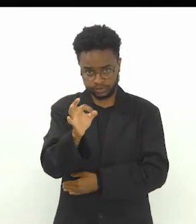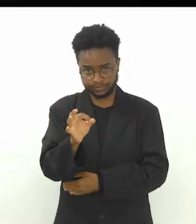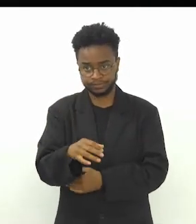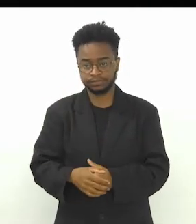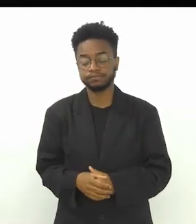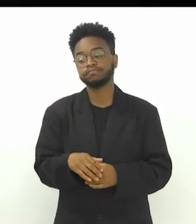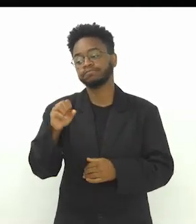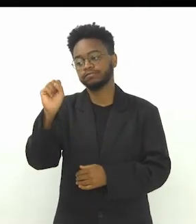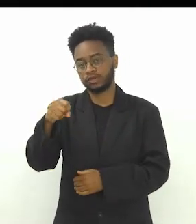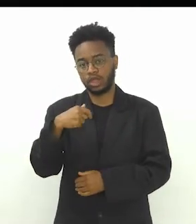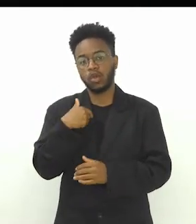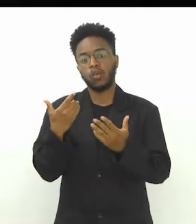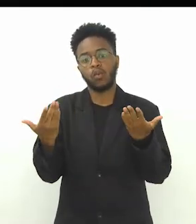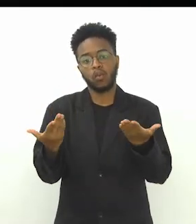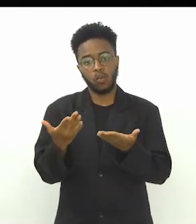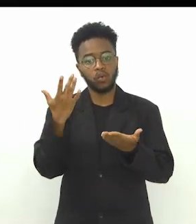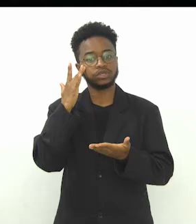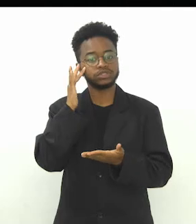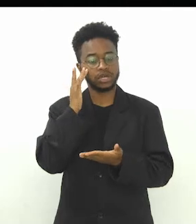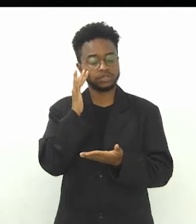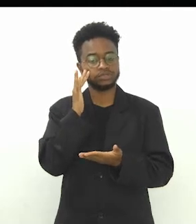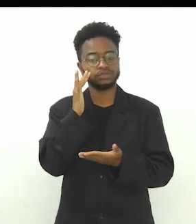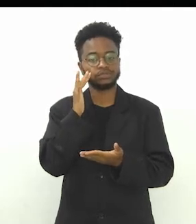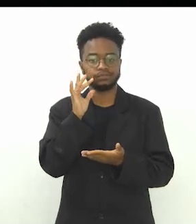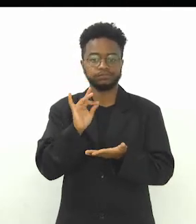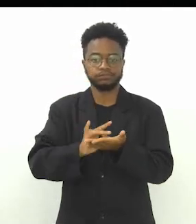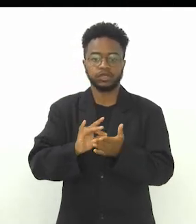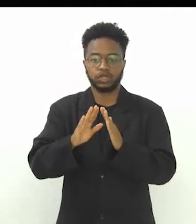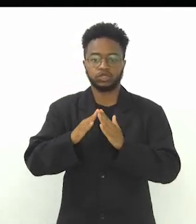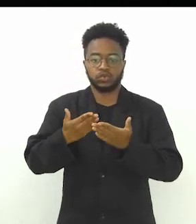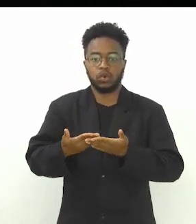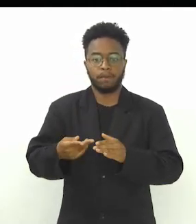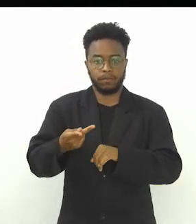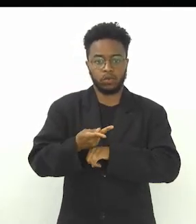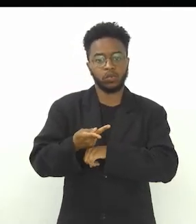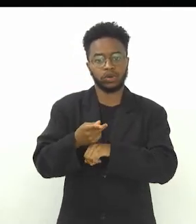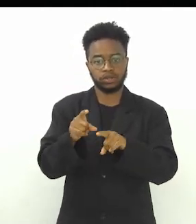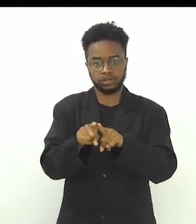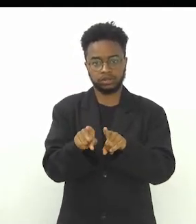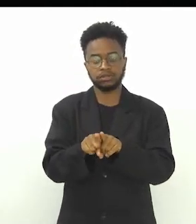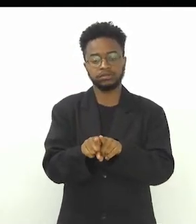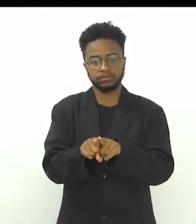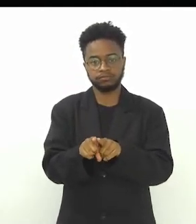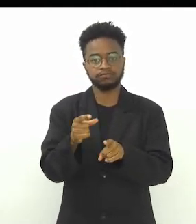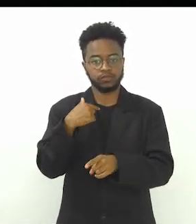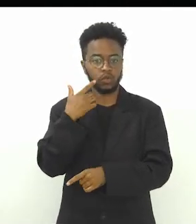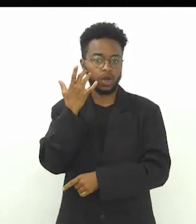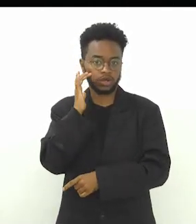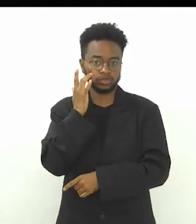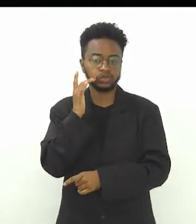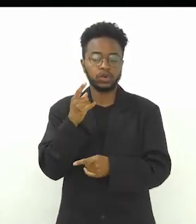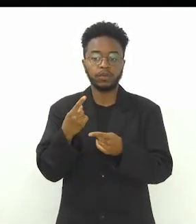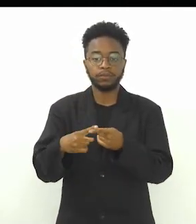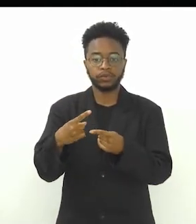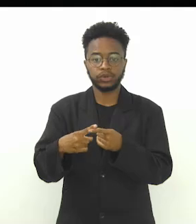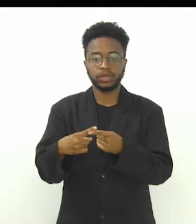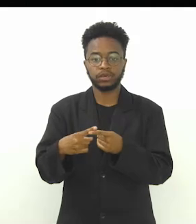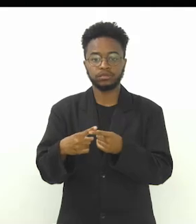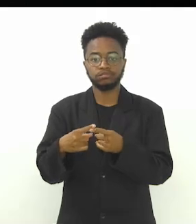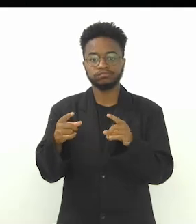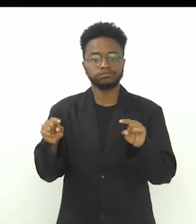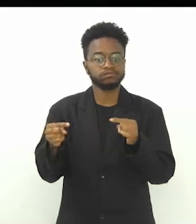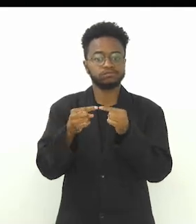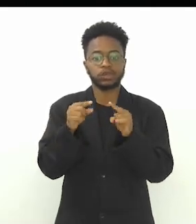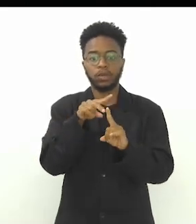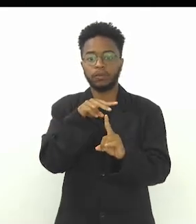acho que hoje é uma das buscas das escolas também. Eu acho que é uma das buscas até da concepção